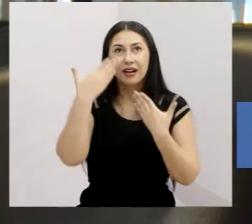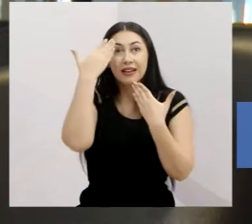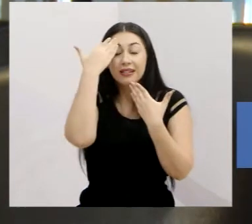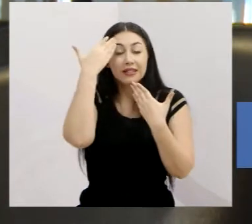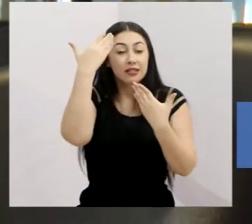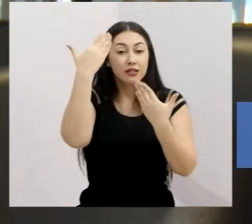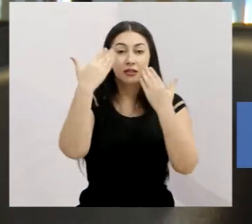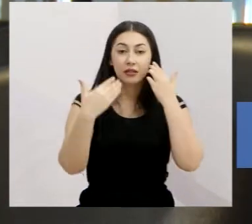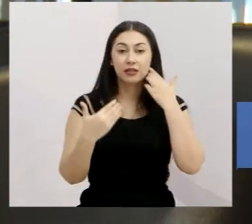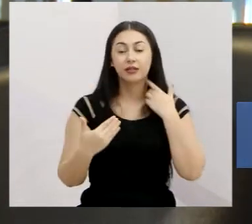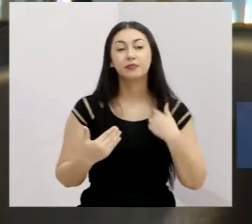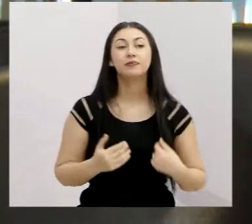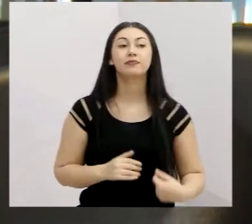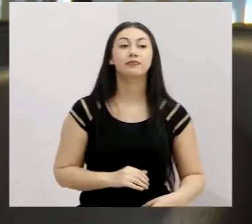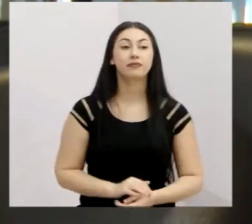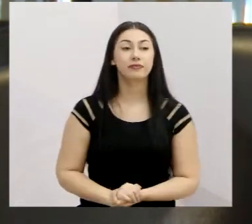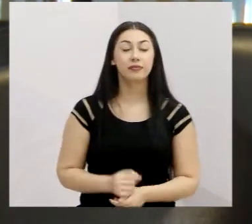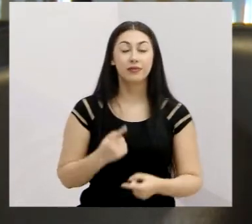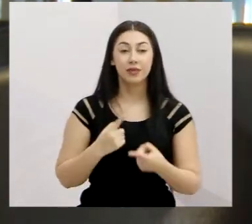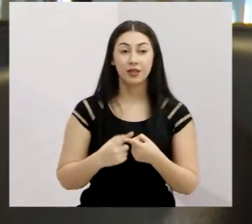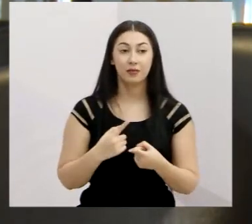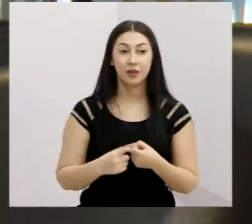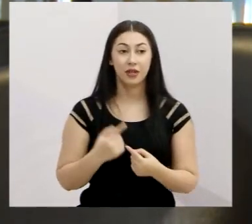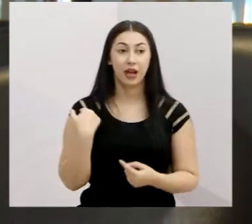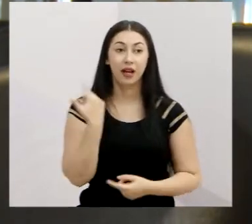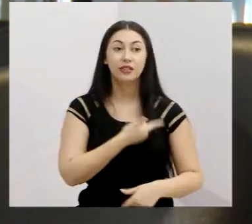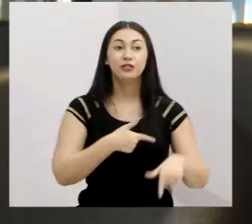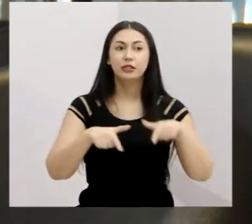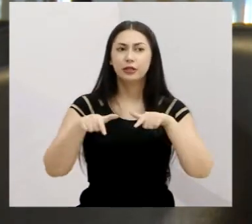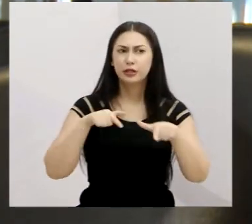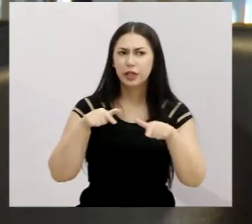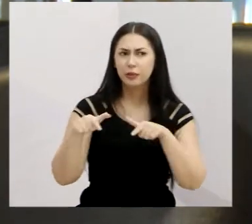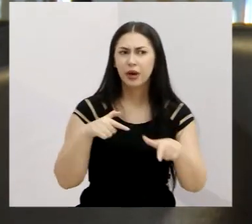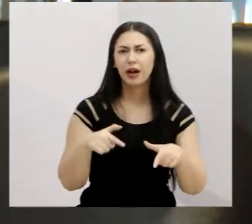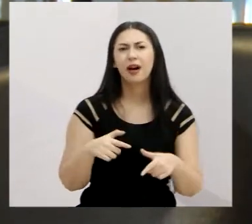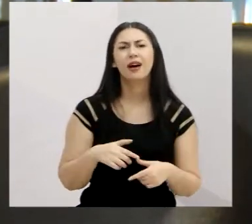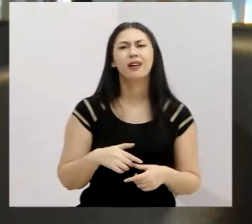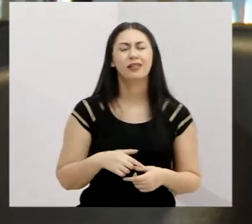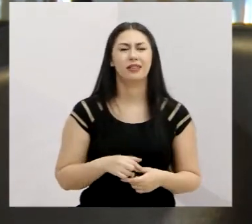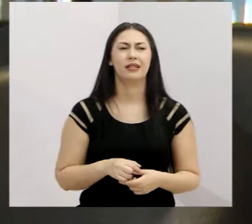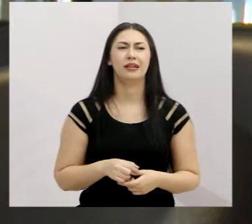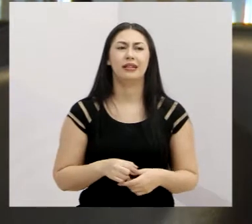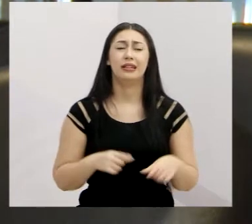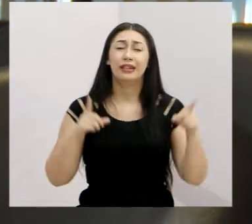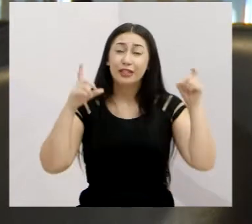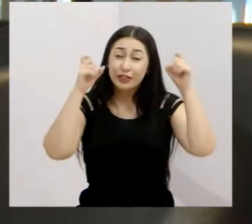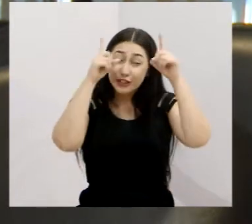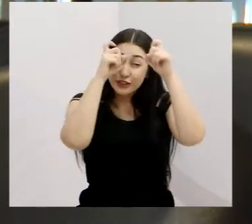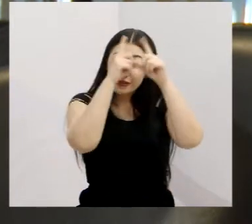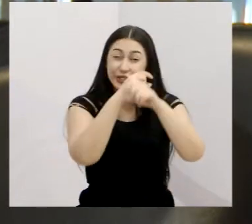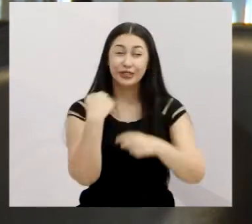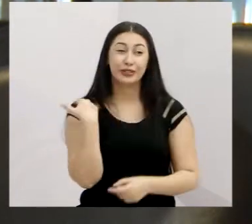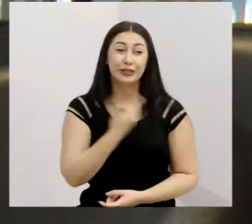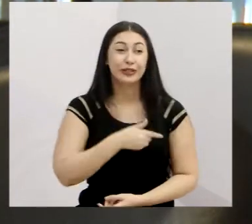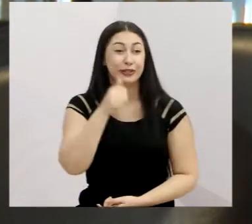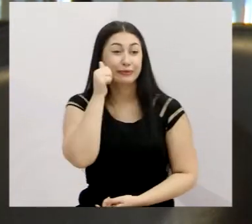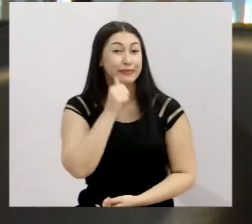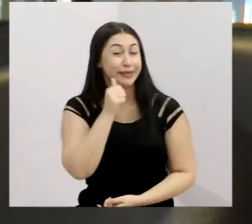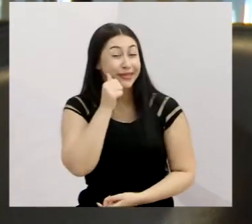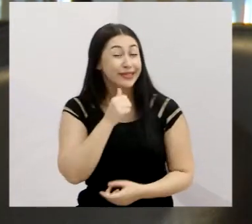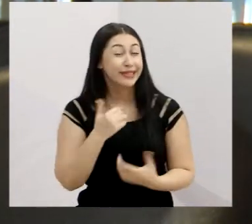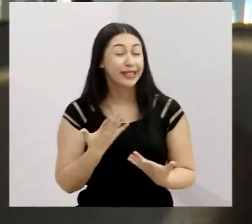gratificada porque a gente trabalha nessa área é isso para a questão feminina né